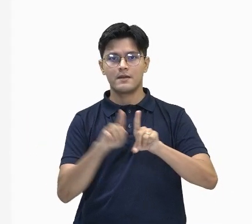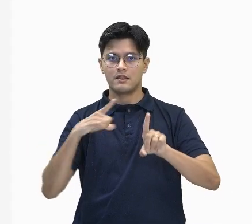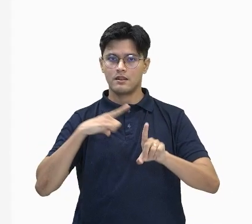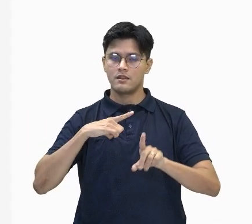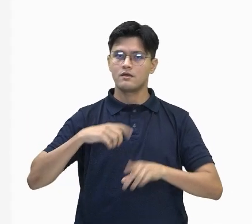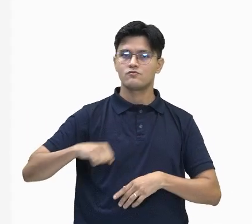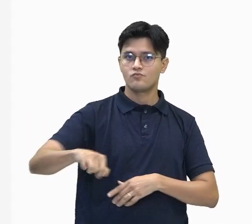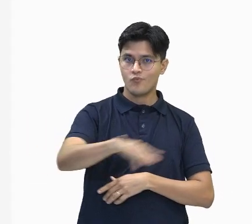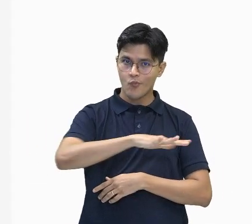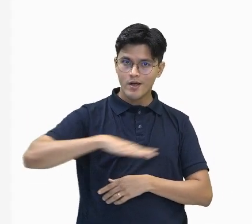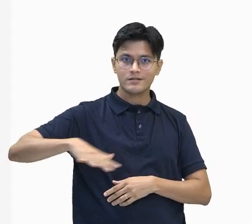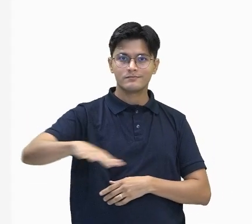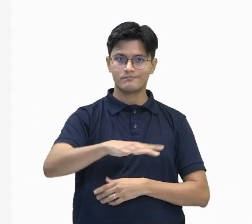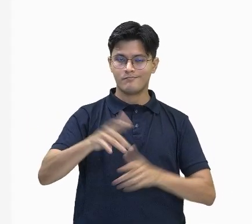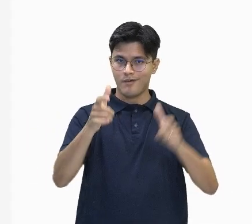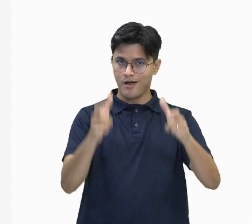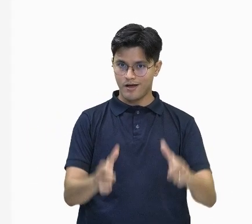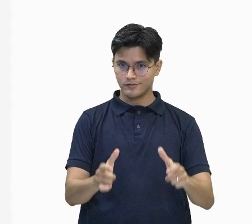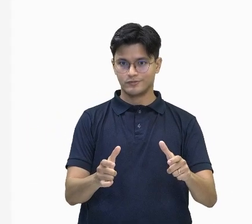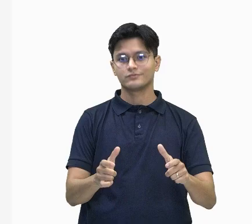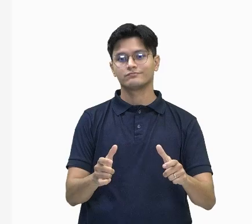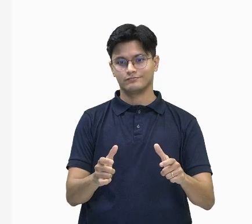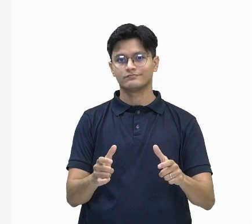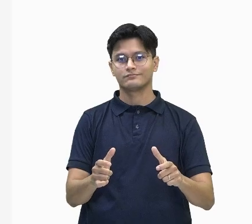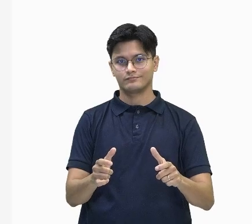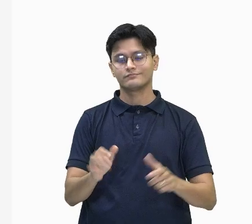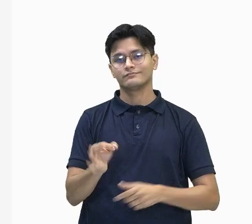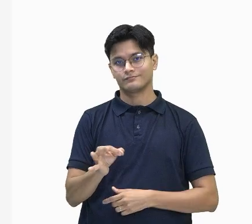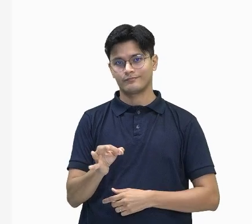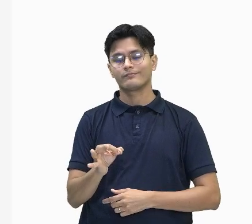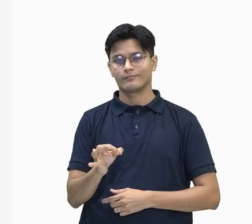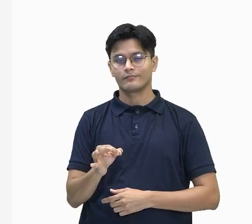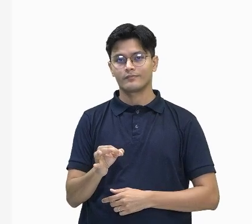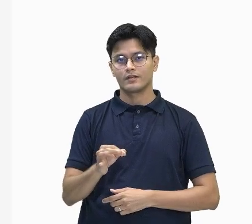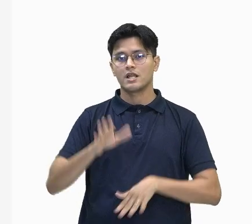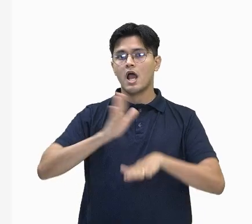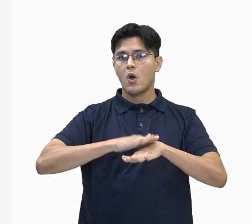né? E o espaço, na obra de